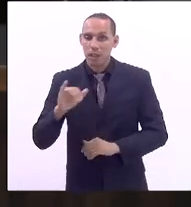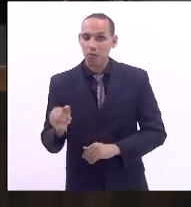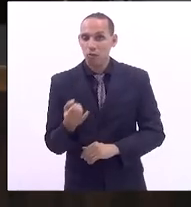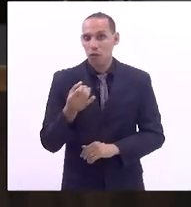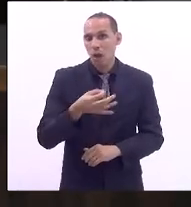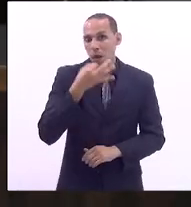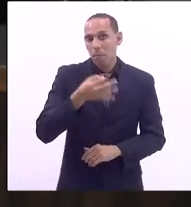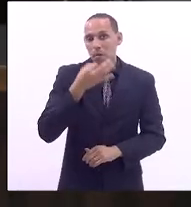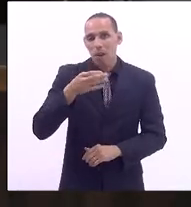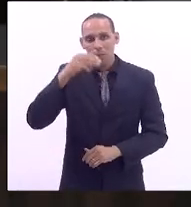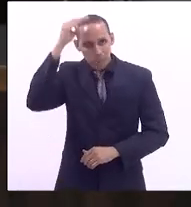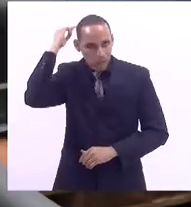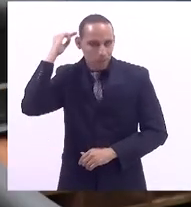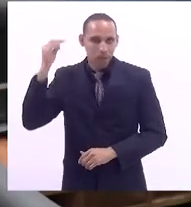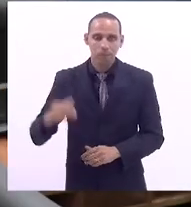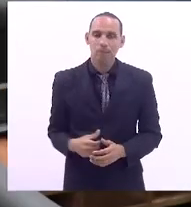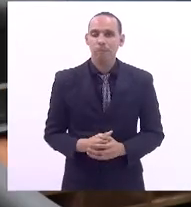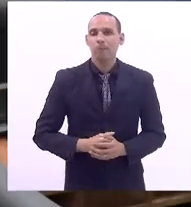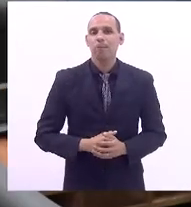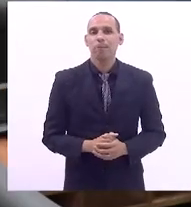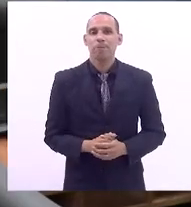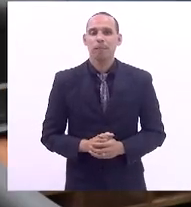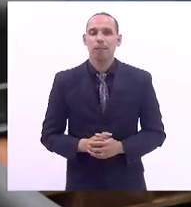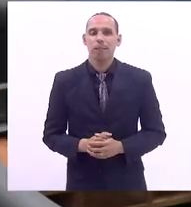Deputado Márcio Pacheco